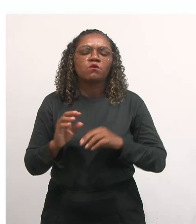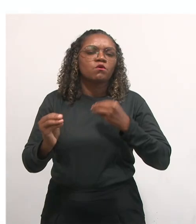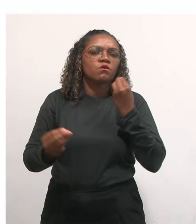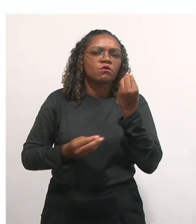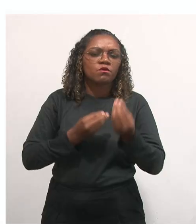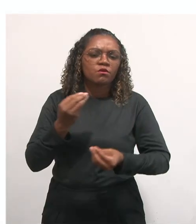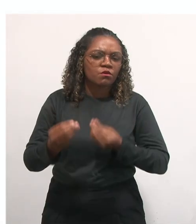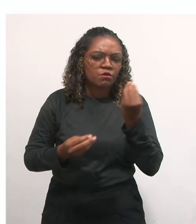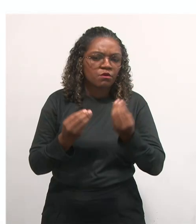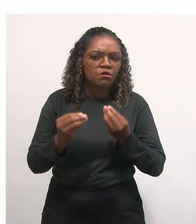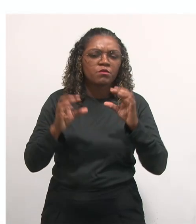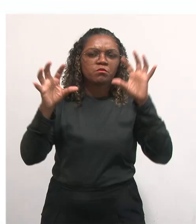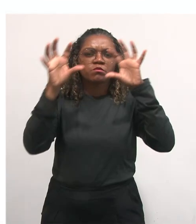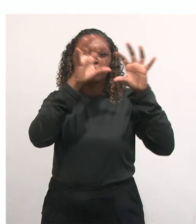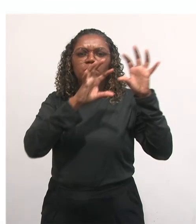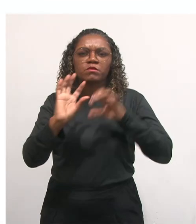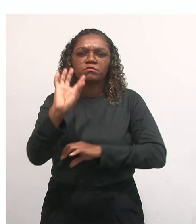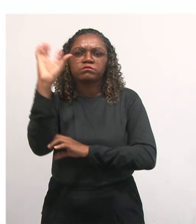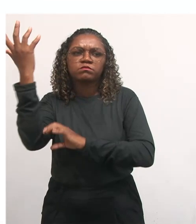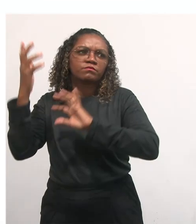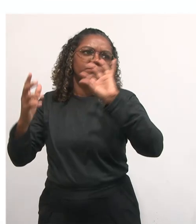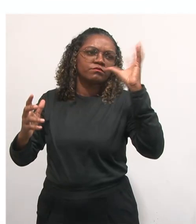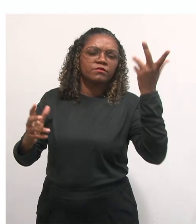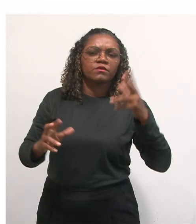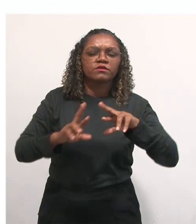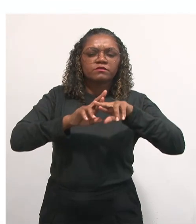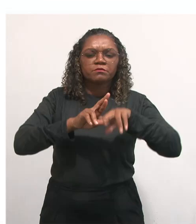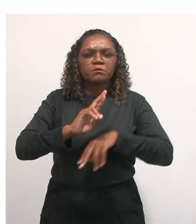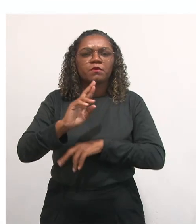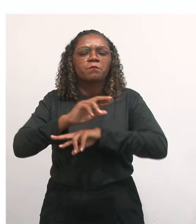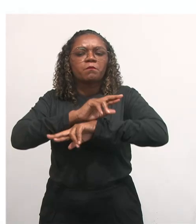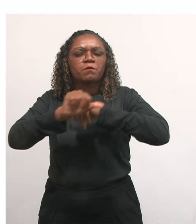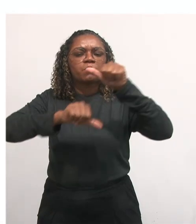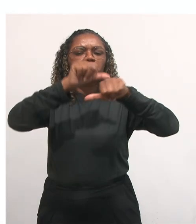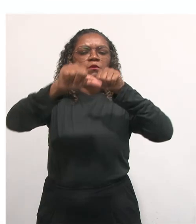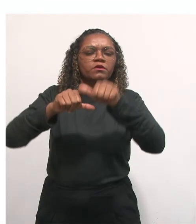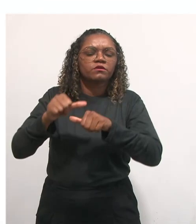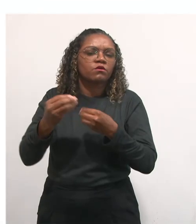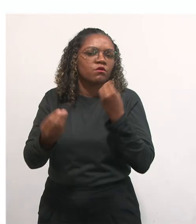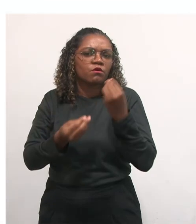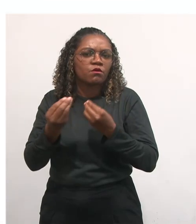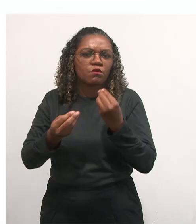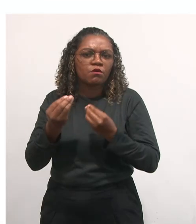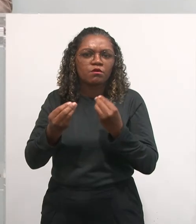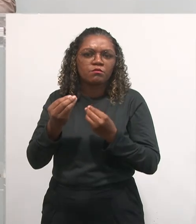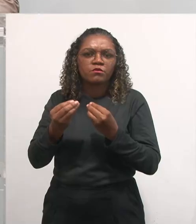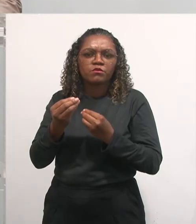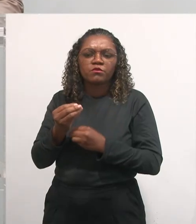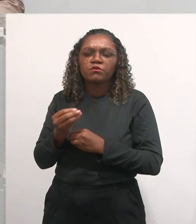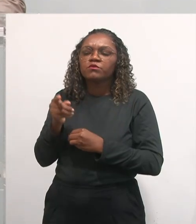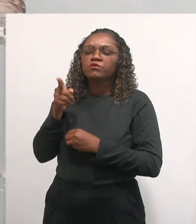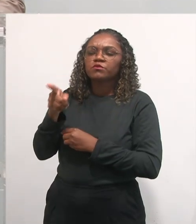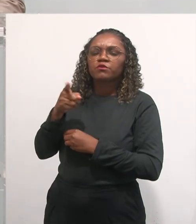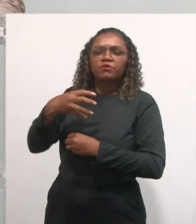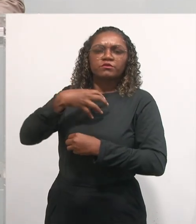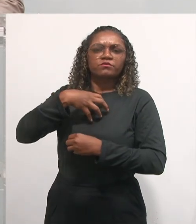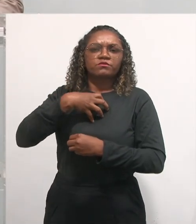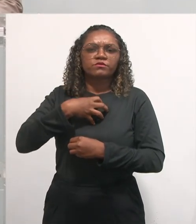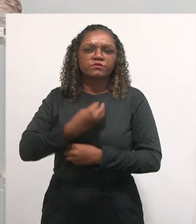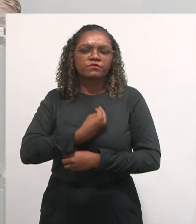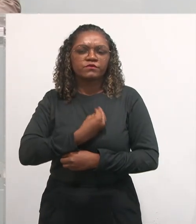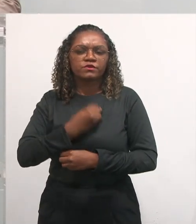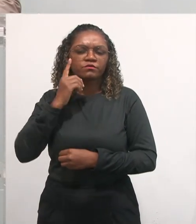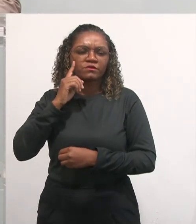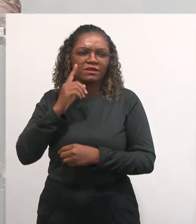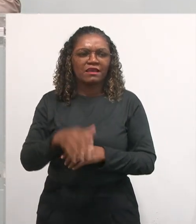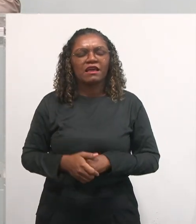vida cotidiana? Né? Como a mudança climática? E alguns vão dizer, cada dia mais muito calor, eu